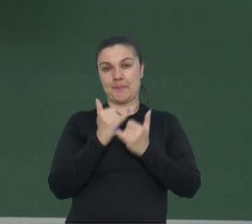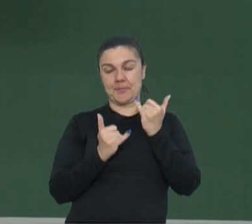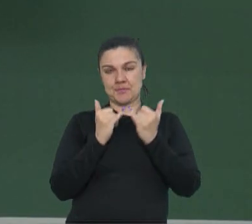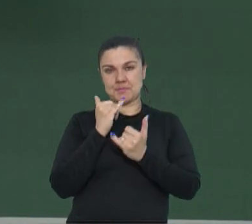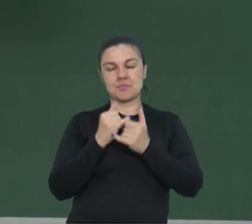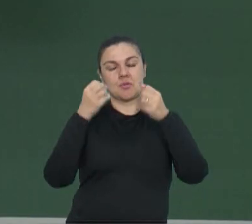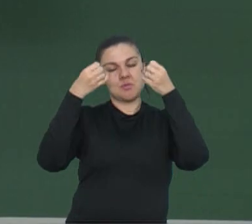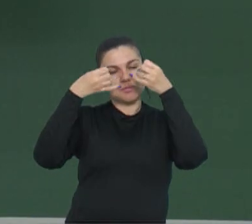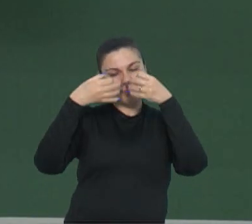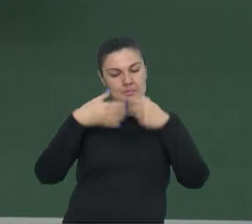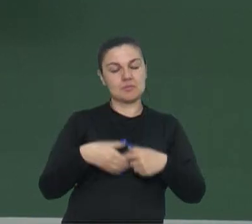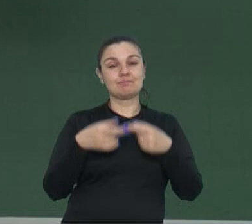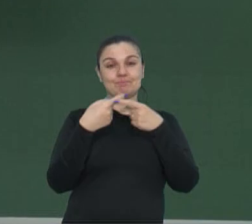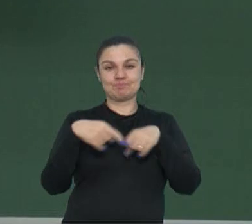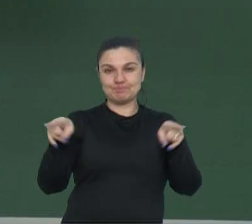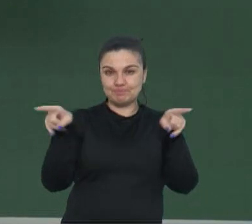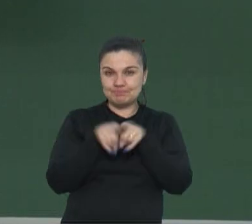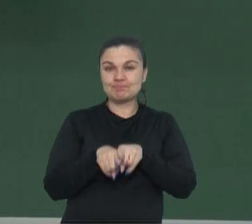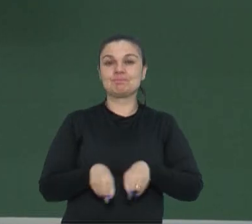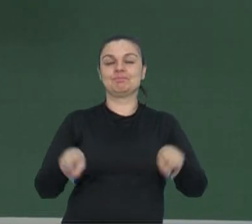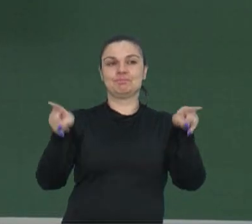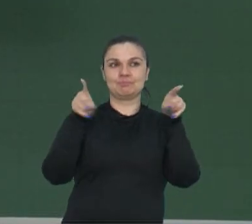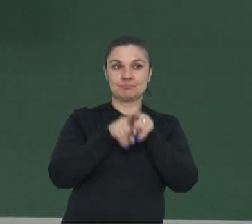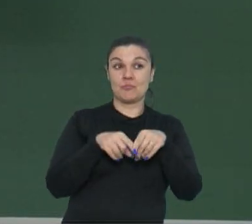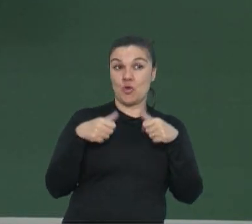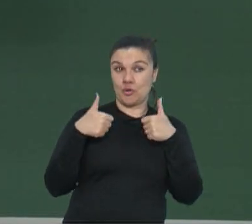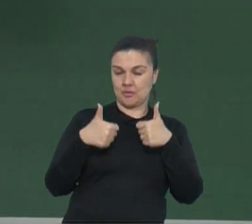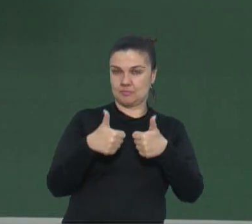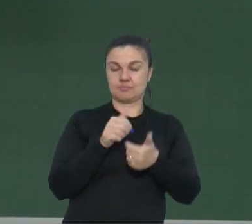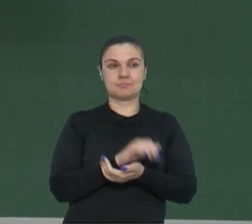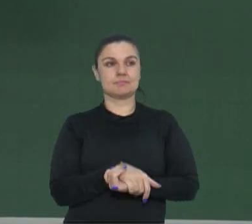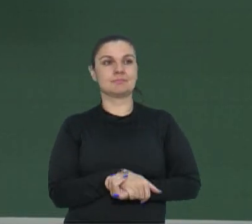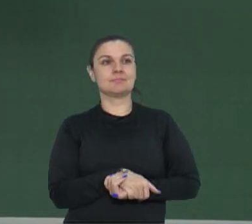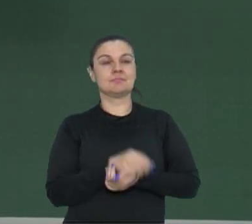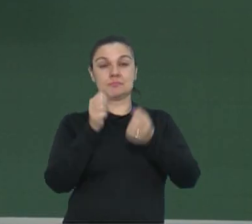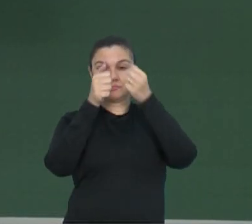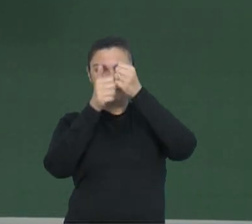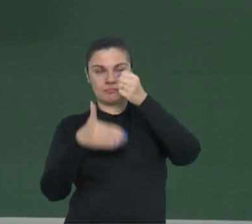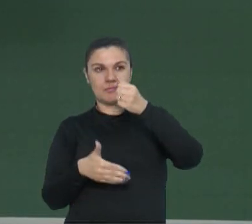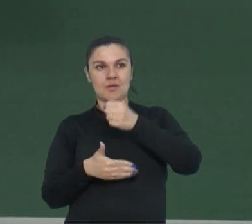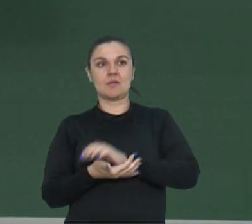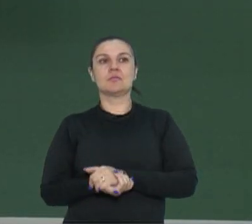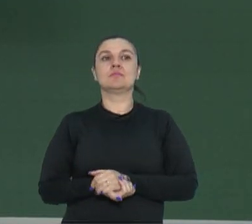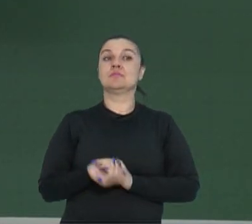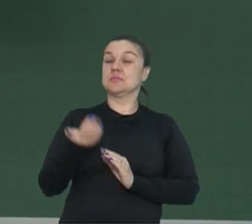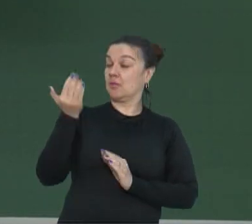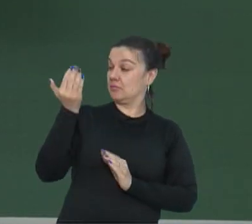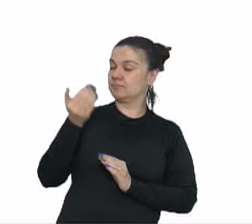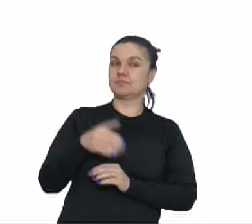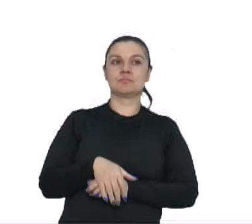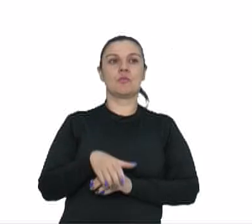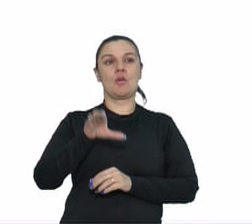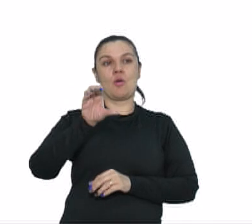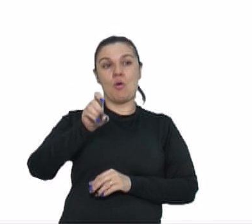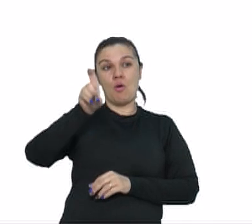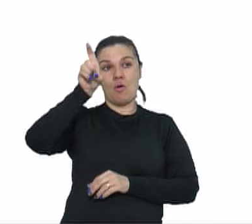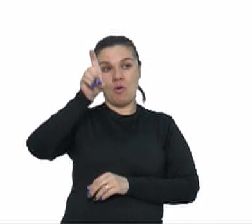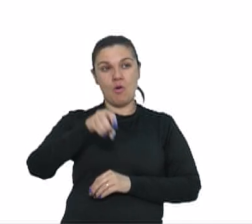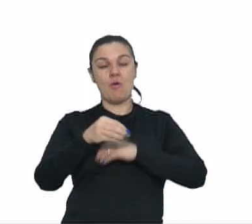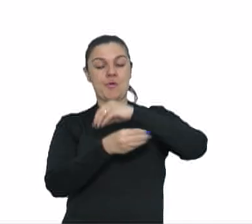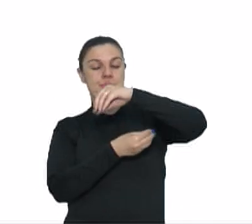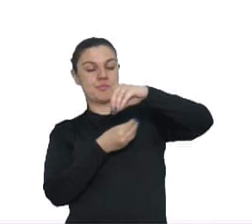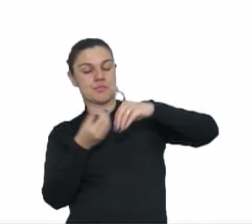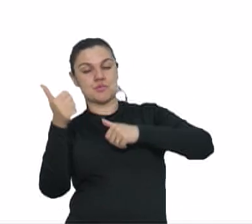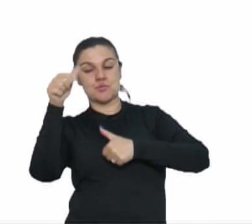porque eu falei isso com muita ênfase, né? Ótimo, vamos em frente. O que são óxidos? Então tá lá. Um óxido é um